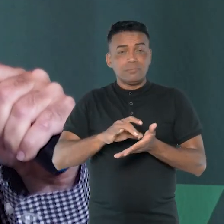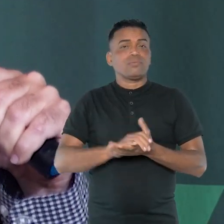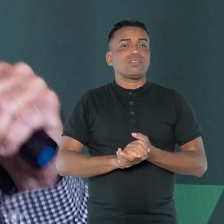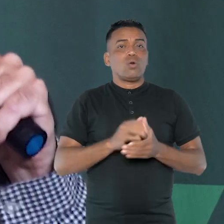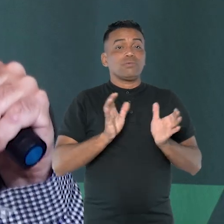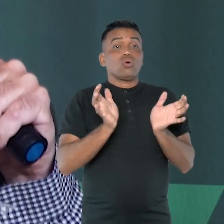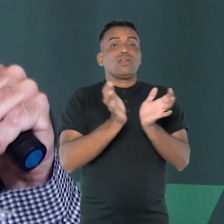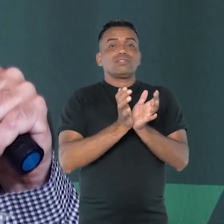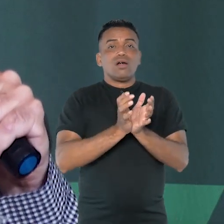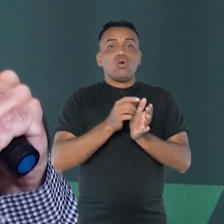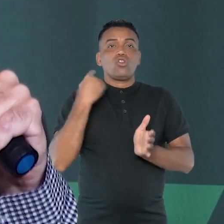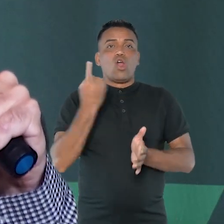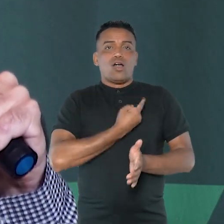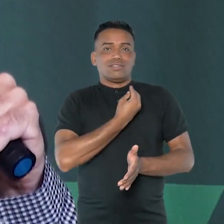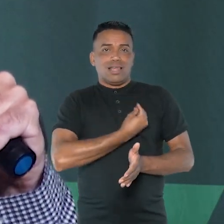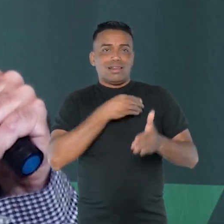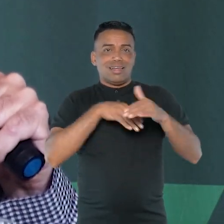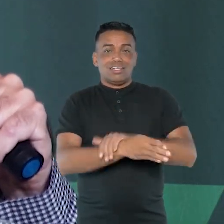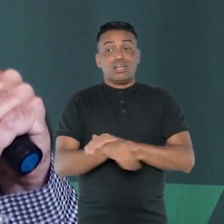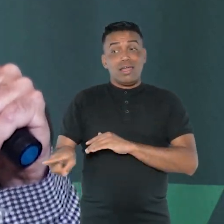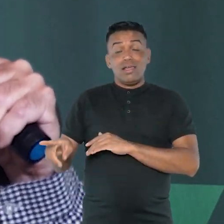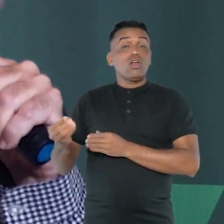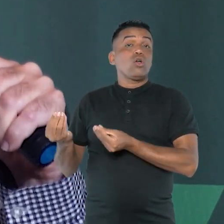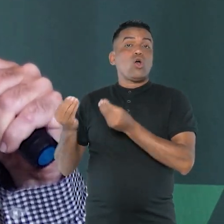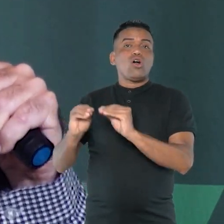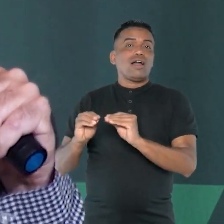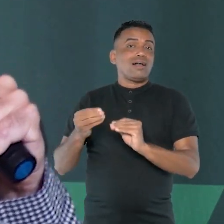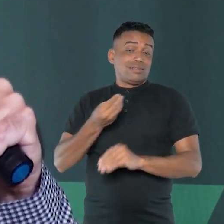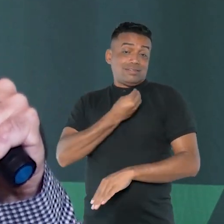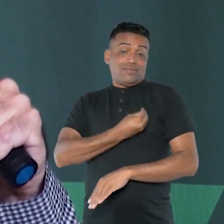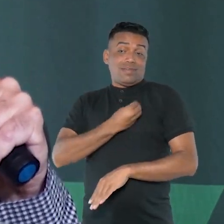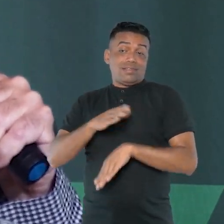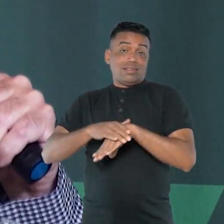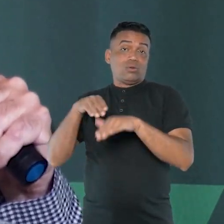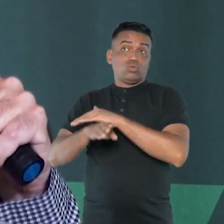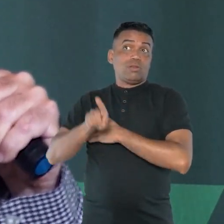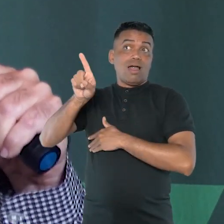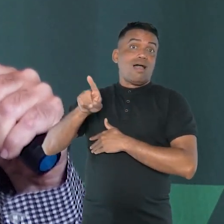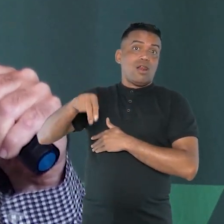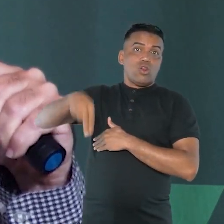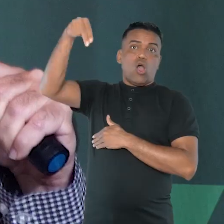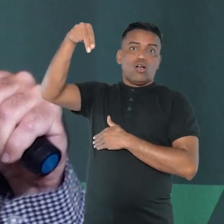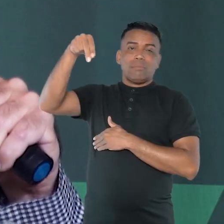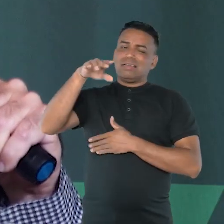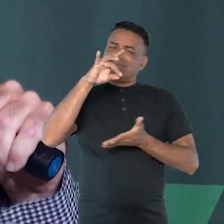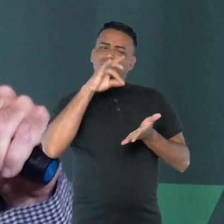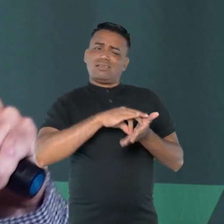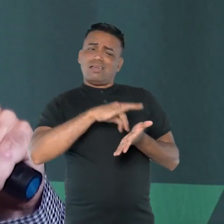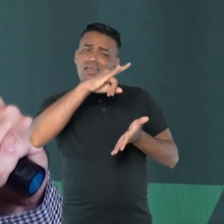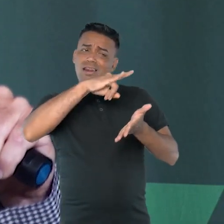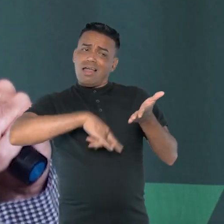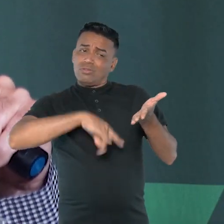Realidade, no qual ela queria que ele relatasse a vida dele no Norte, fizesse um relato sobre isso. Mas ela começa a ficar com dúvidas da autenticidade daquele